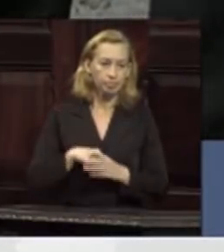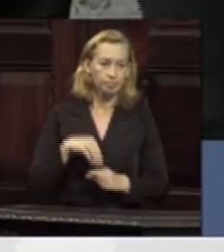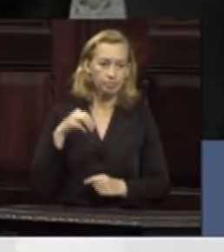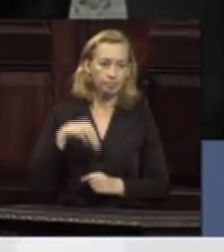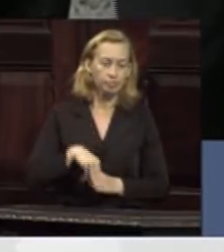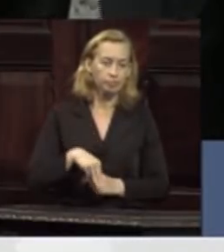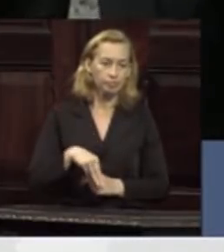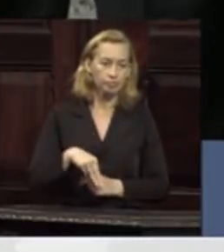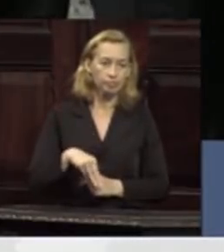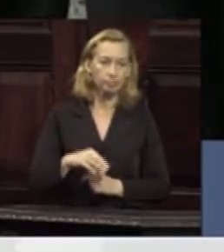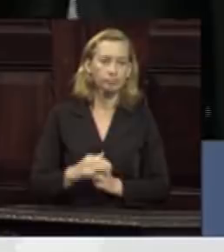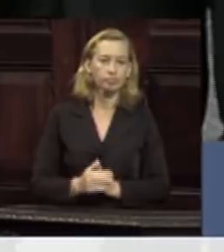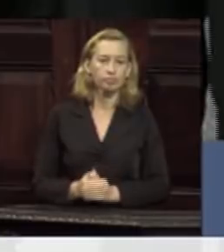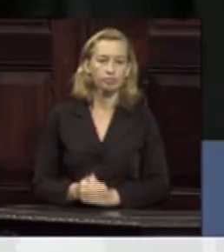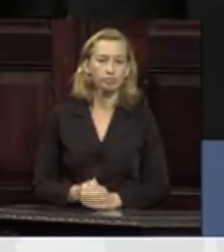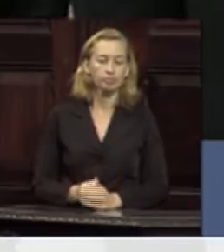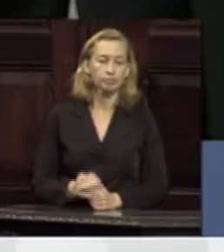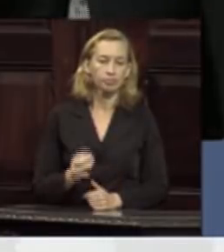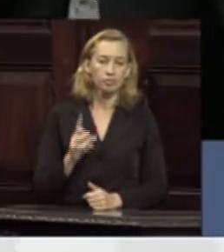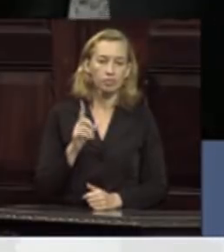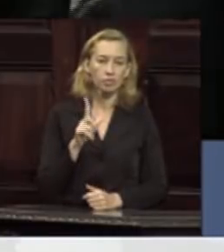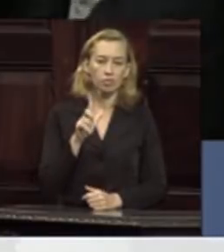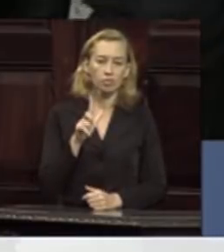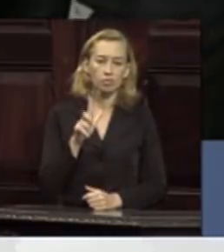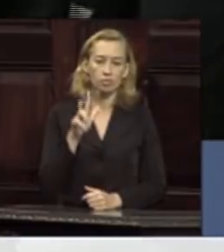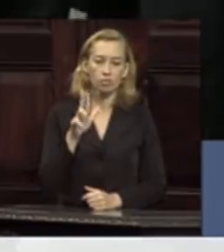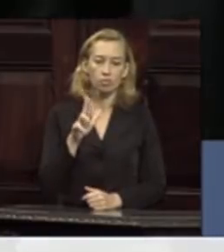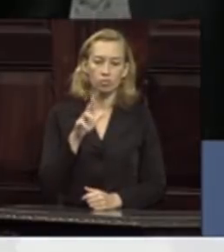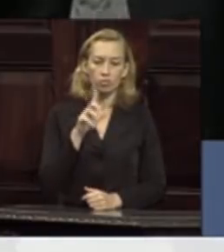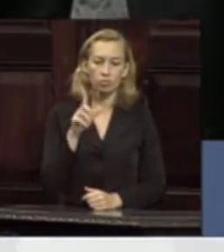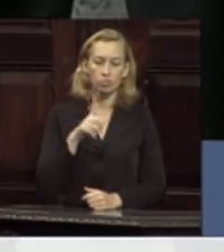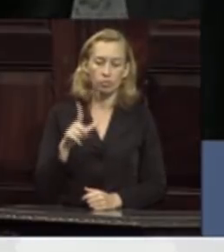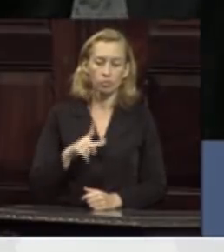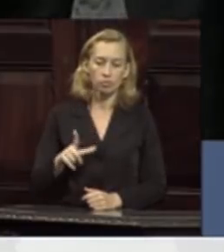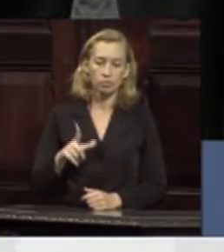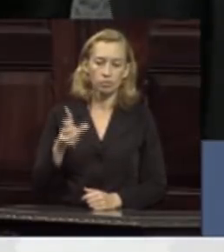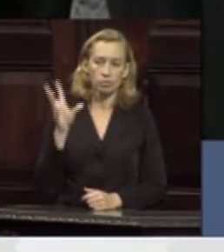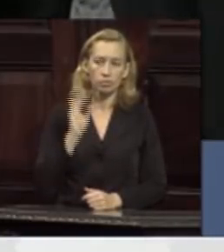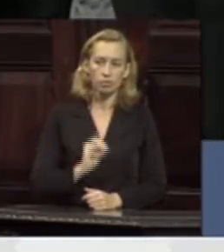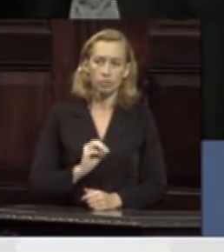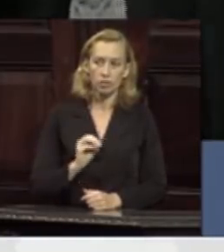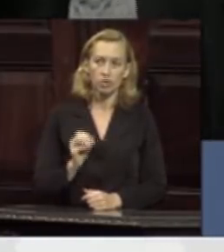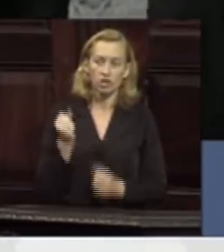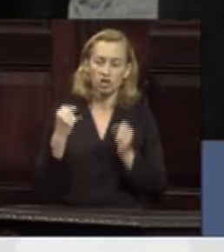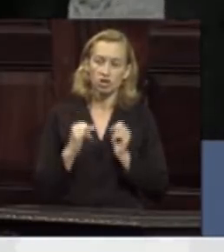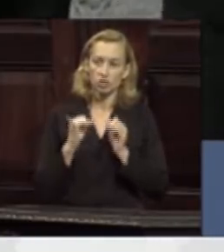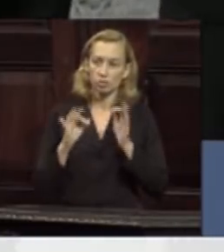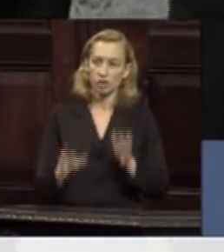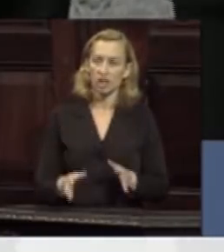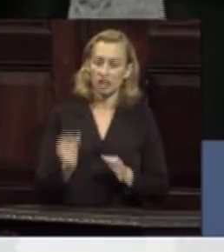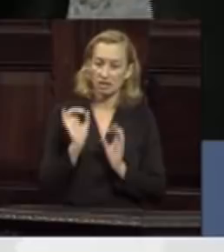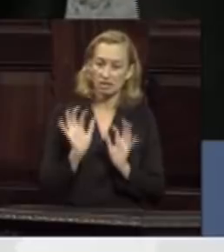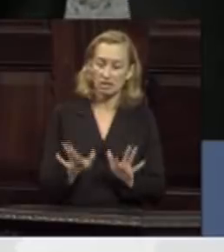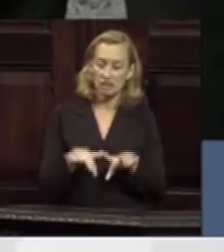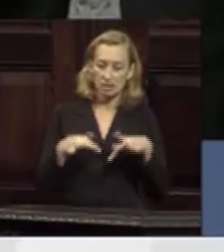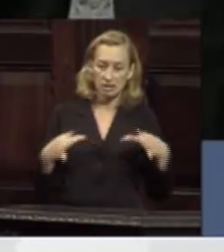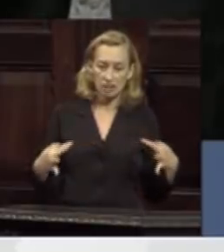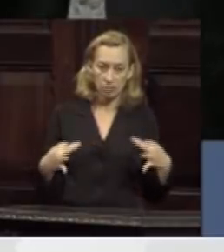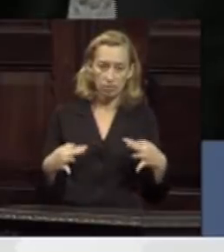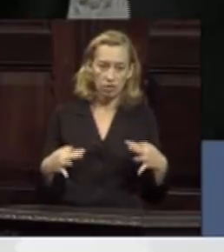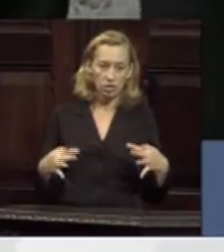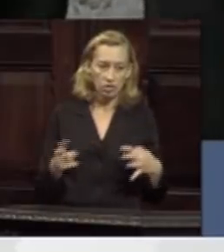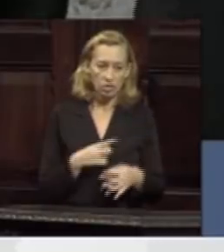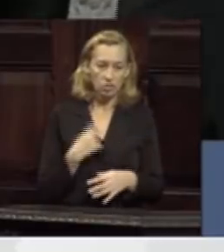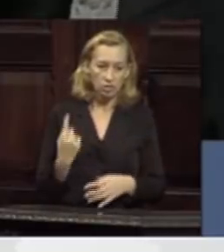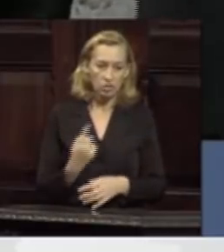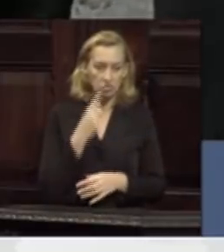emenda do deputado Luiz Paulo. Já tínhamos dado voto favorável na CCJ. E a explicação é muito simples. Nós achamos bem que